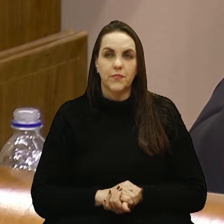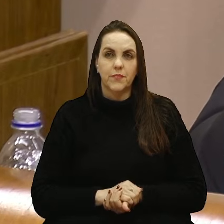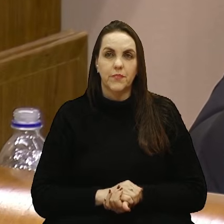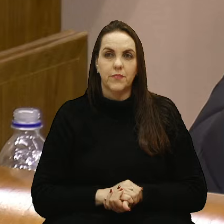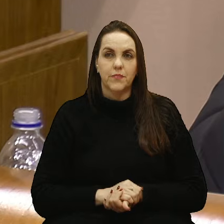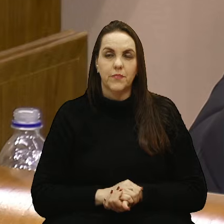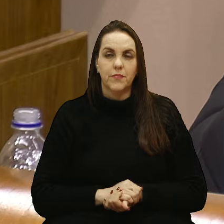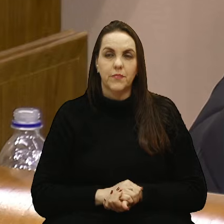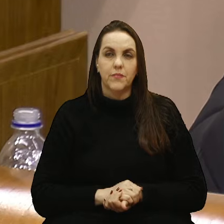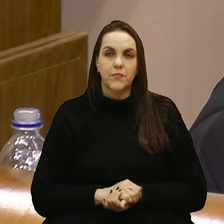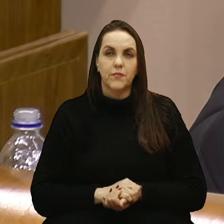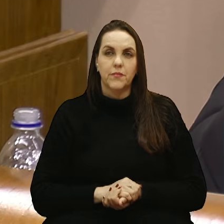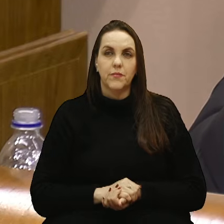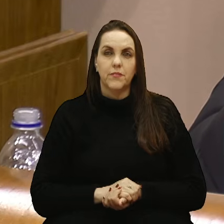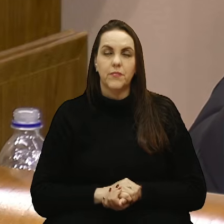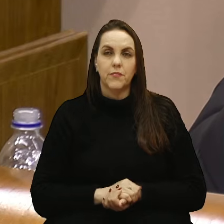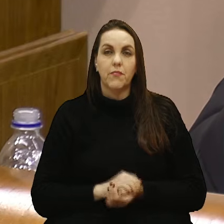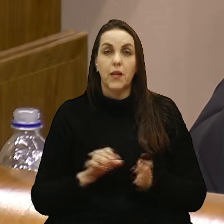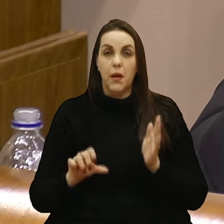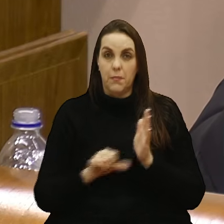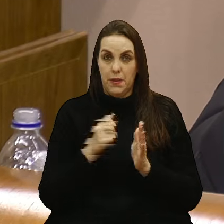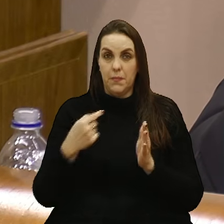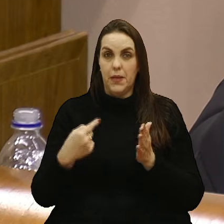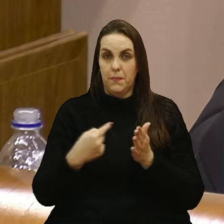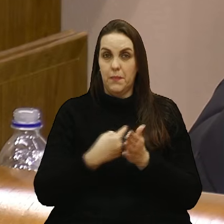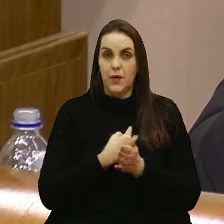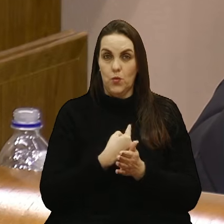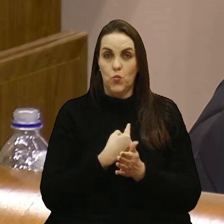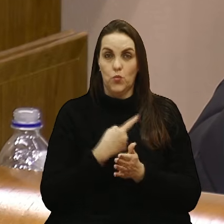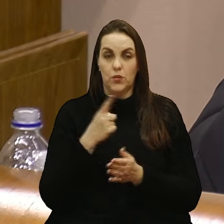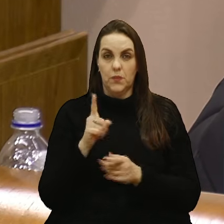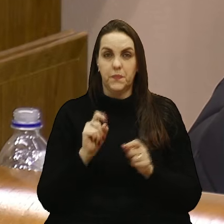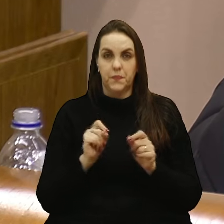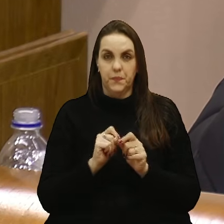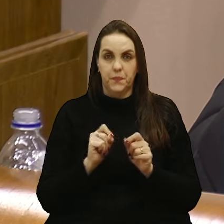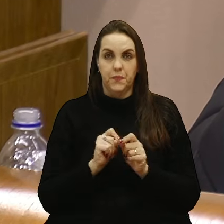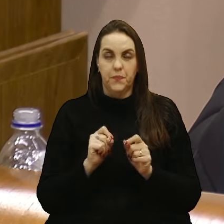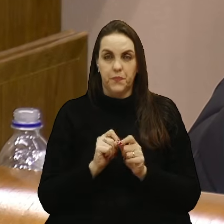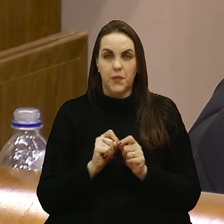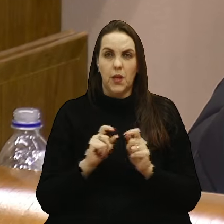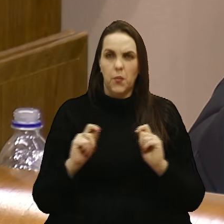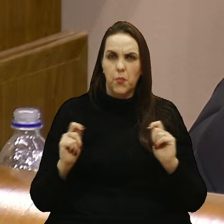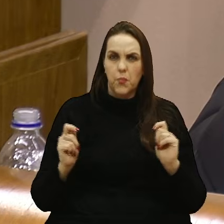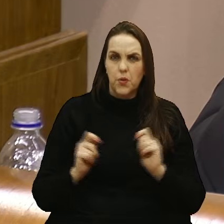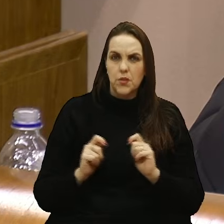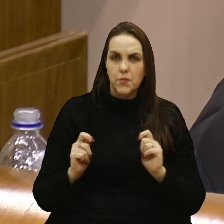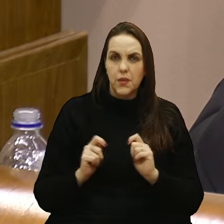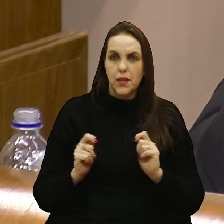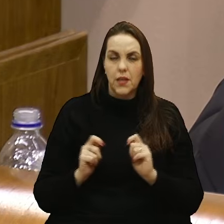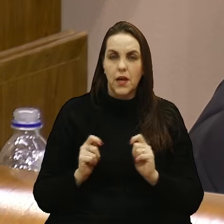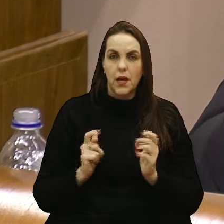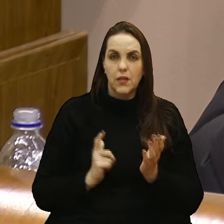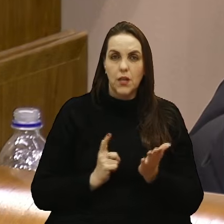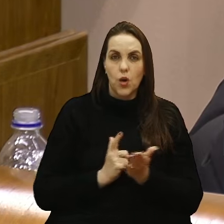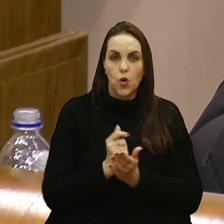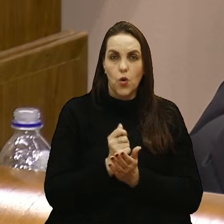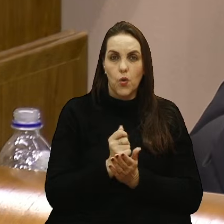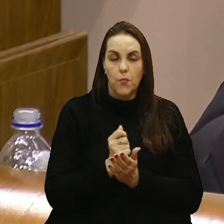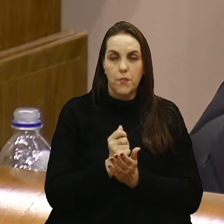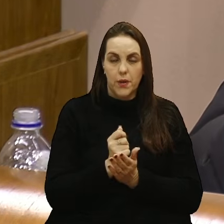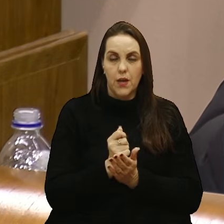Bom, a primeira pergunta que tu fizeste aqui, a possibilidade de aquisição da Codeca pelo